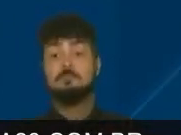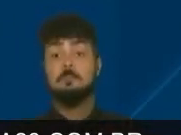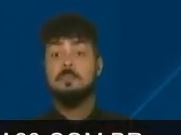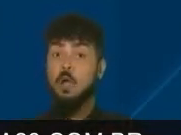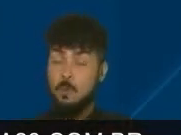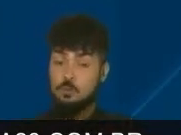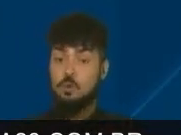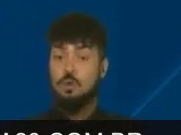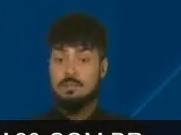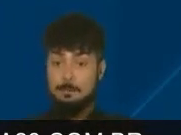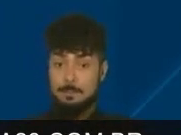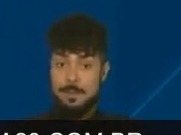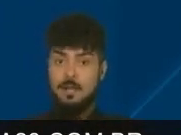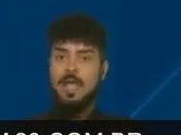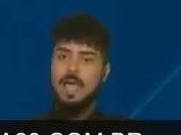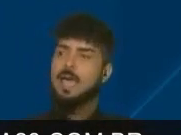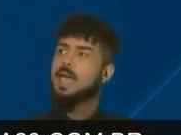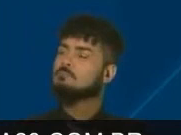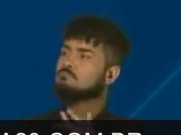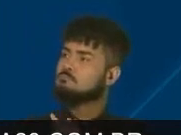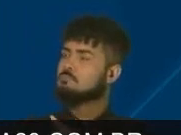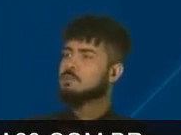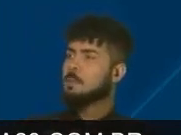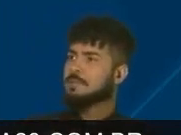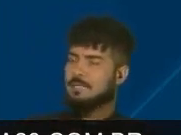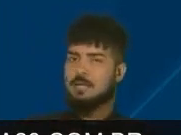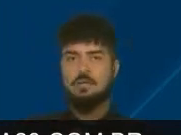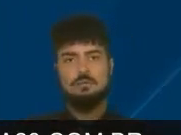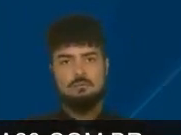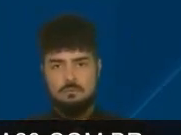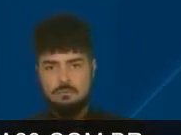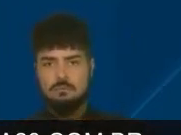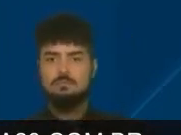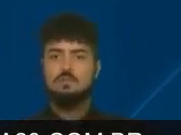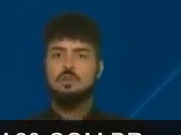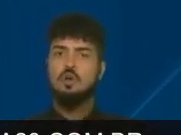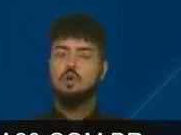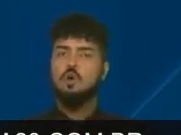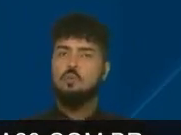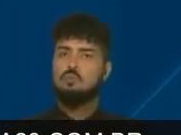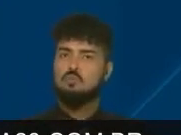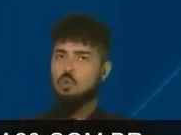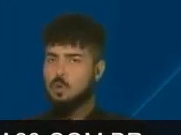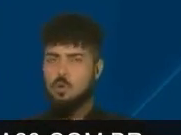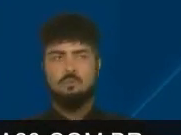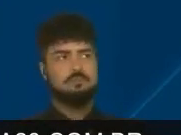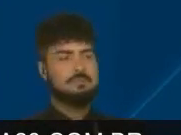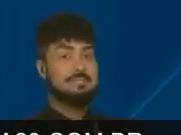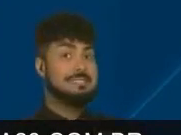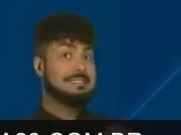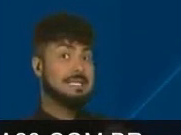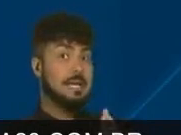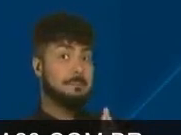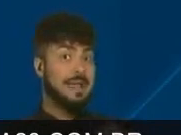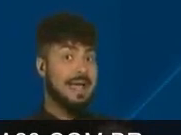de envolvimento do empresário, envolvendo o poder público, envolvendo o SEBRAE, que muito nos ajudou,